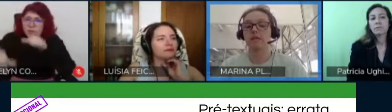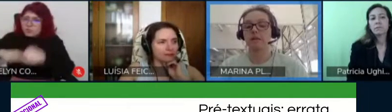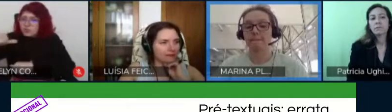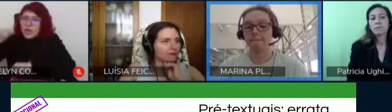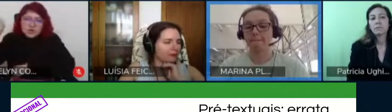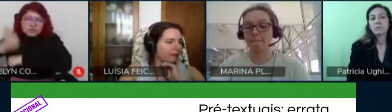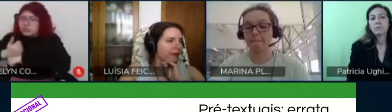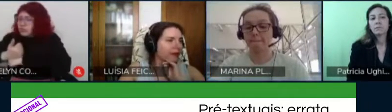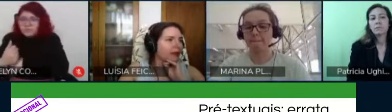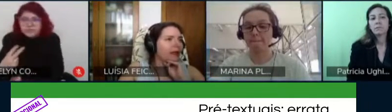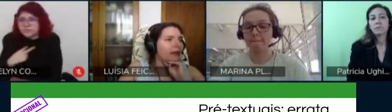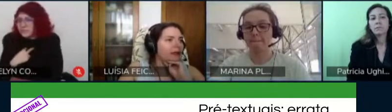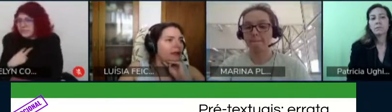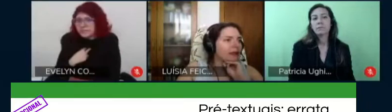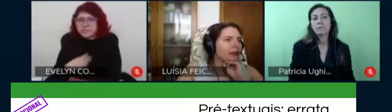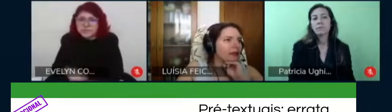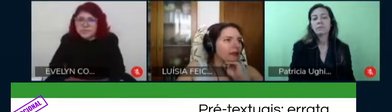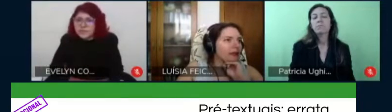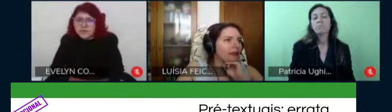fazer.